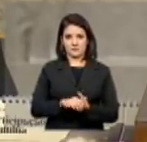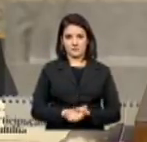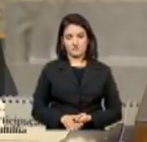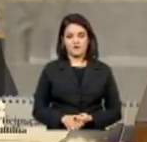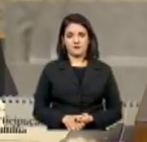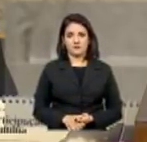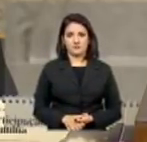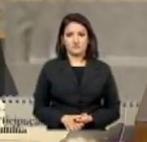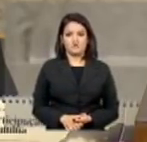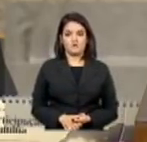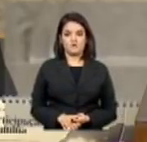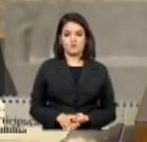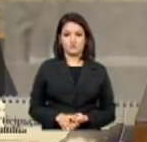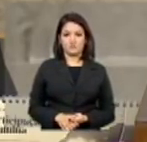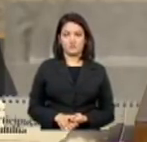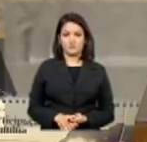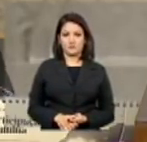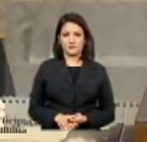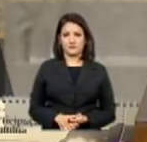conseguinte